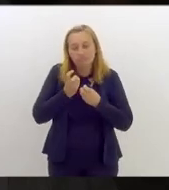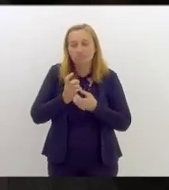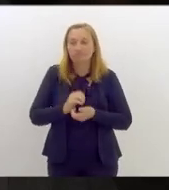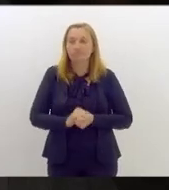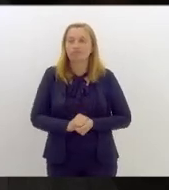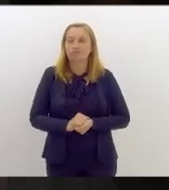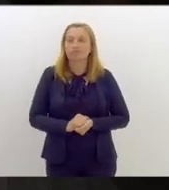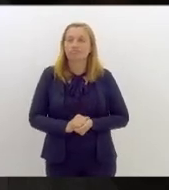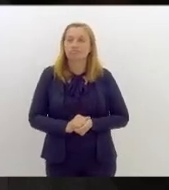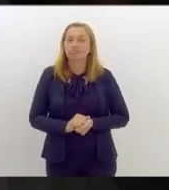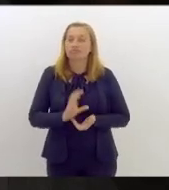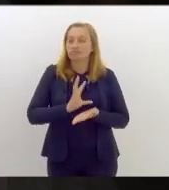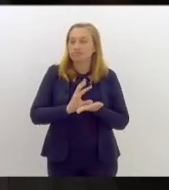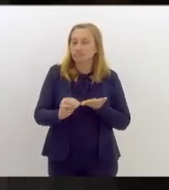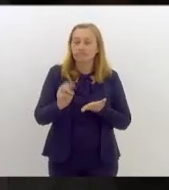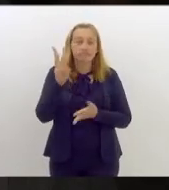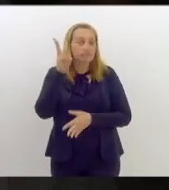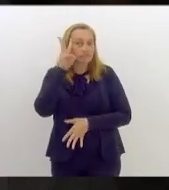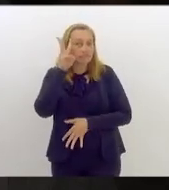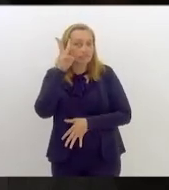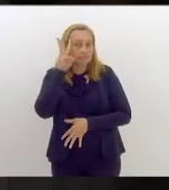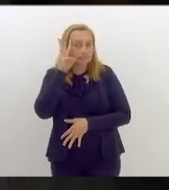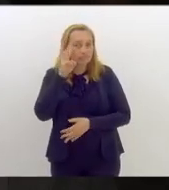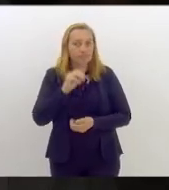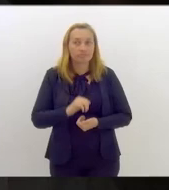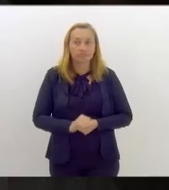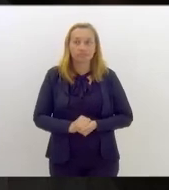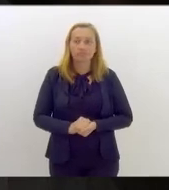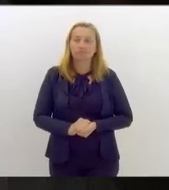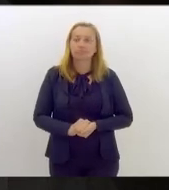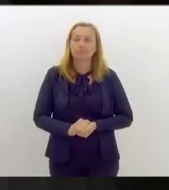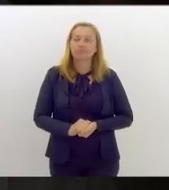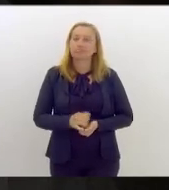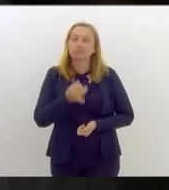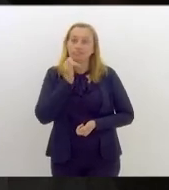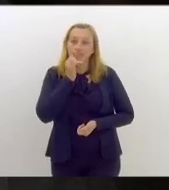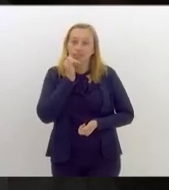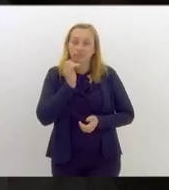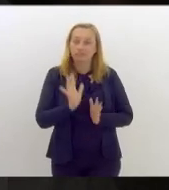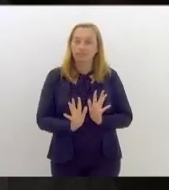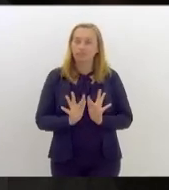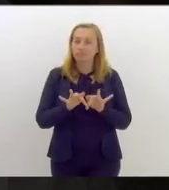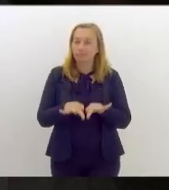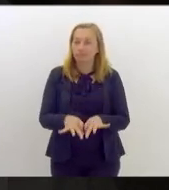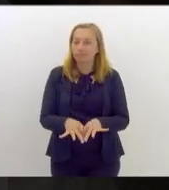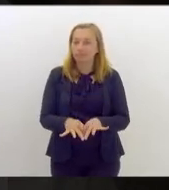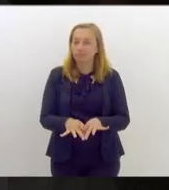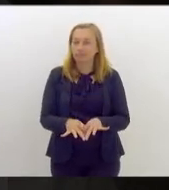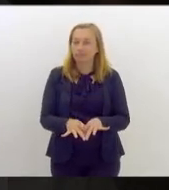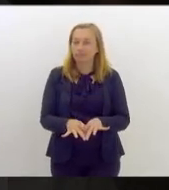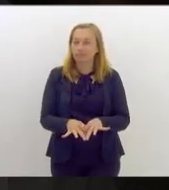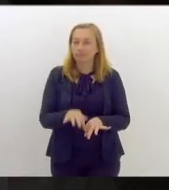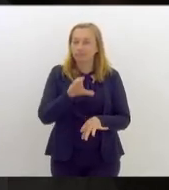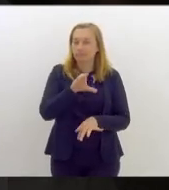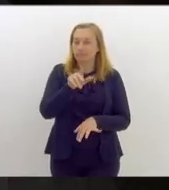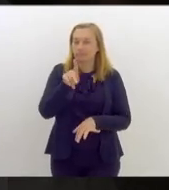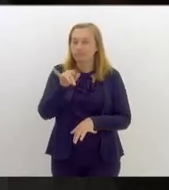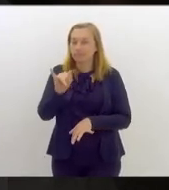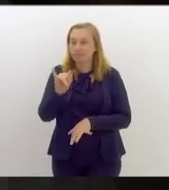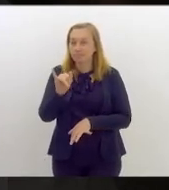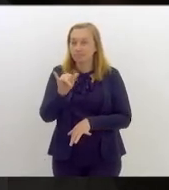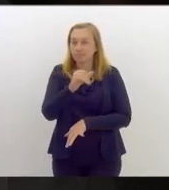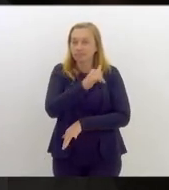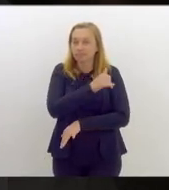que virá para a pauta de terça-feira o relatório final da CPI do